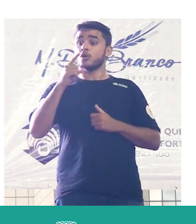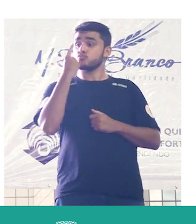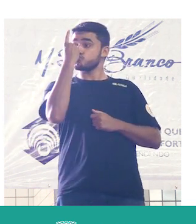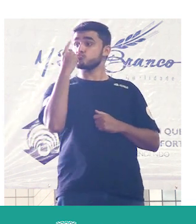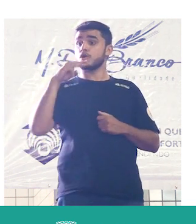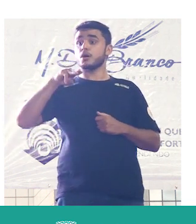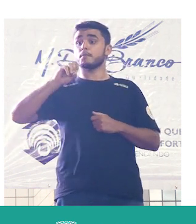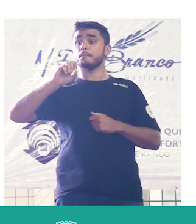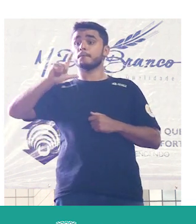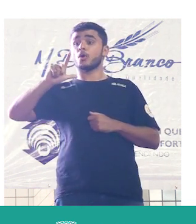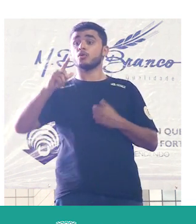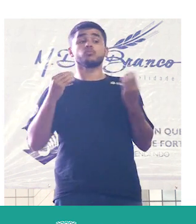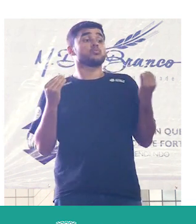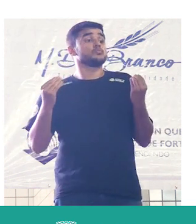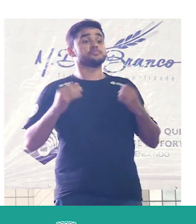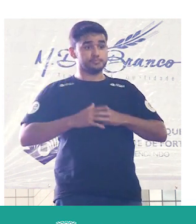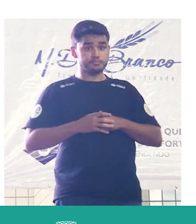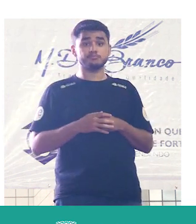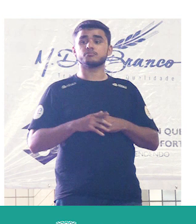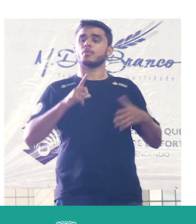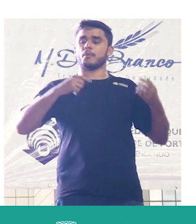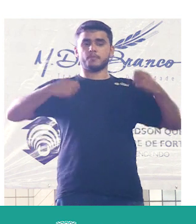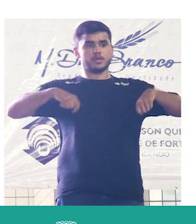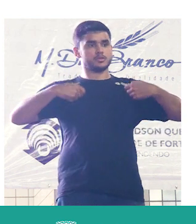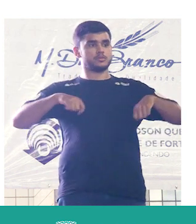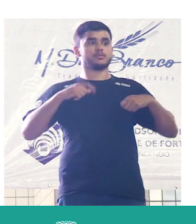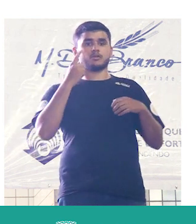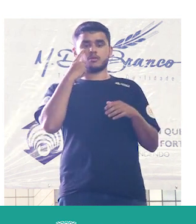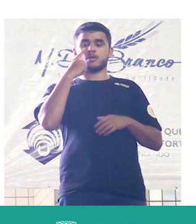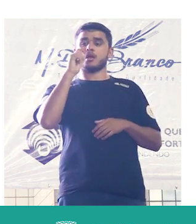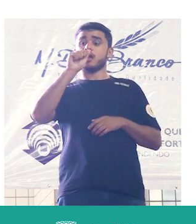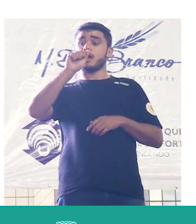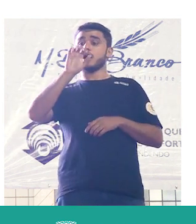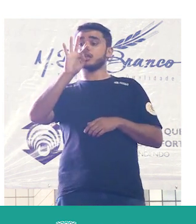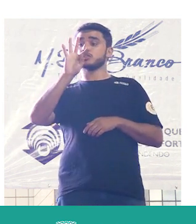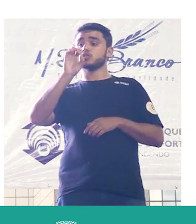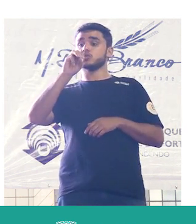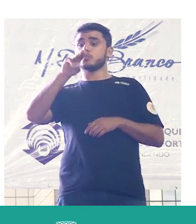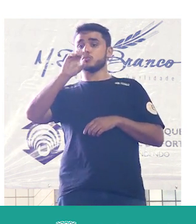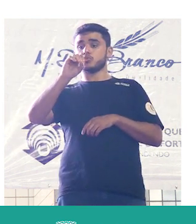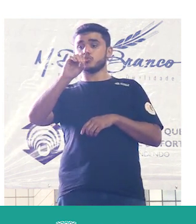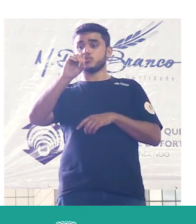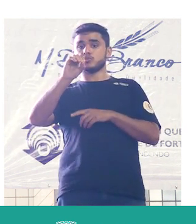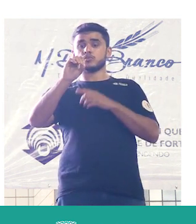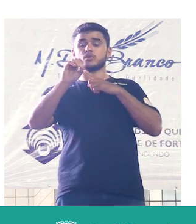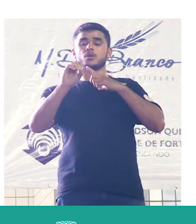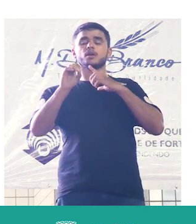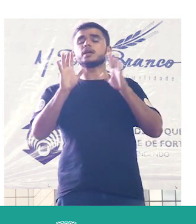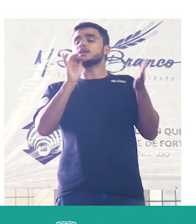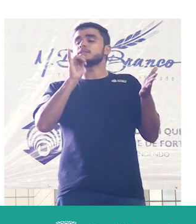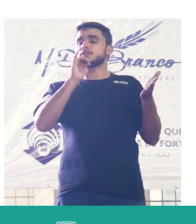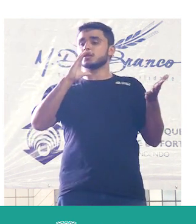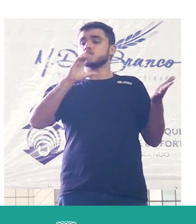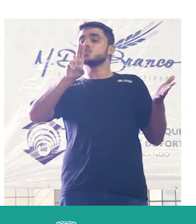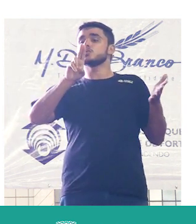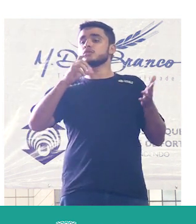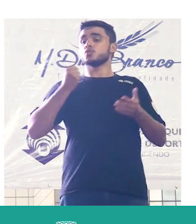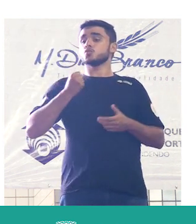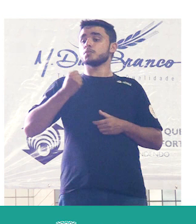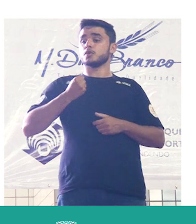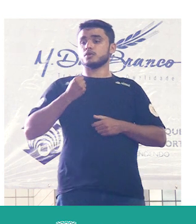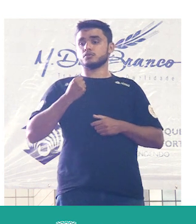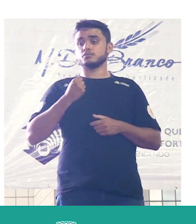mol. E para obter a massa molar, você soma as massas atômicas, que a questão vai dar. Por exemplo, o cobre tem massa